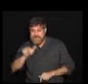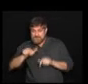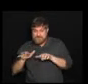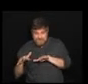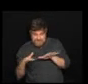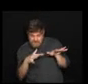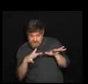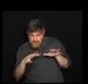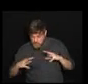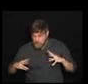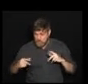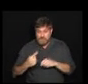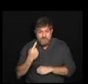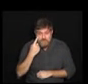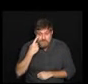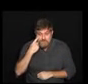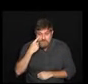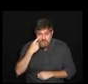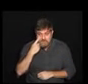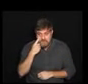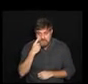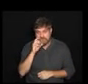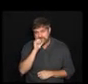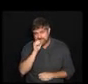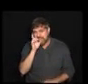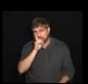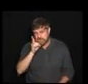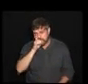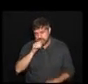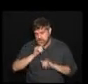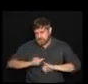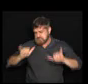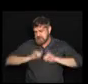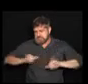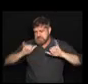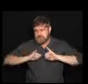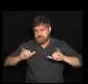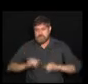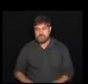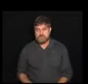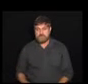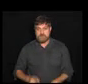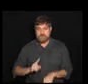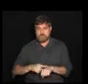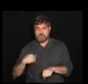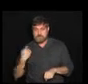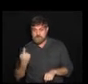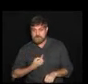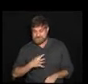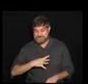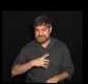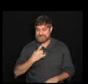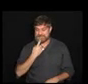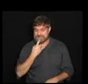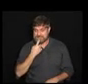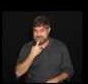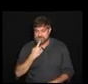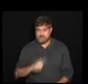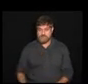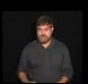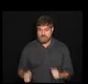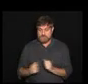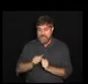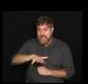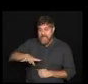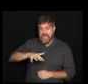não tenha visto nesse final de semana, né? Que isso deu tempo para nós campineiros aqui e para a